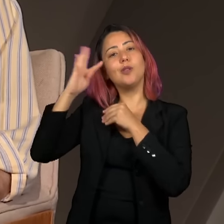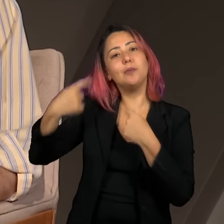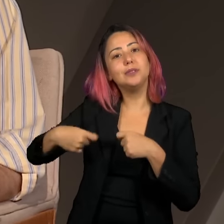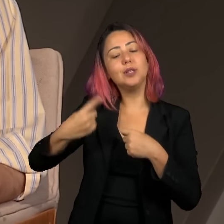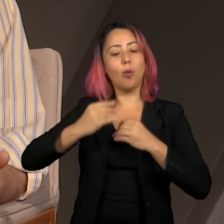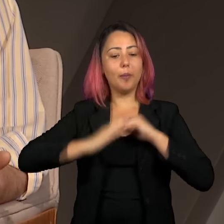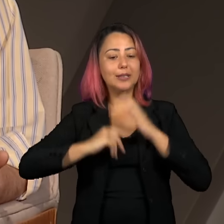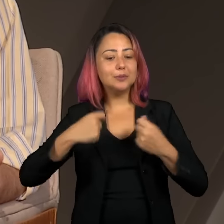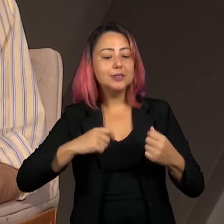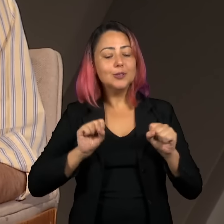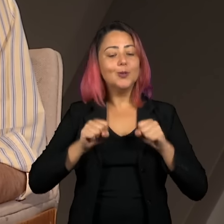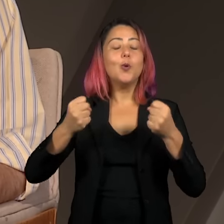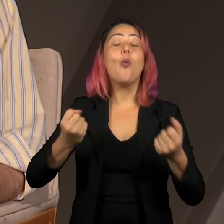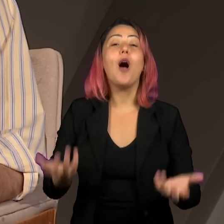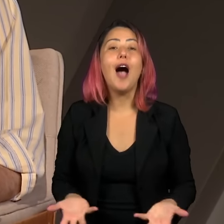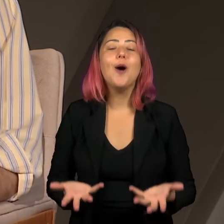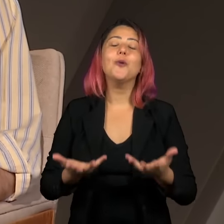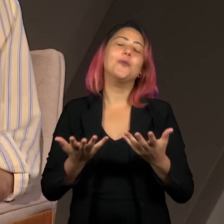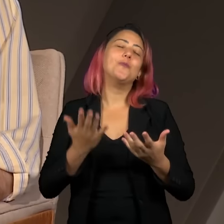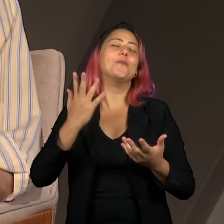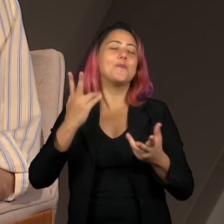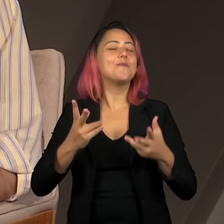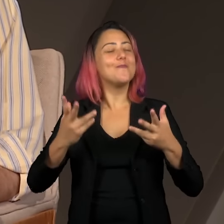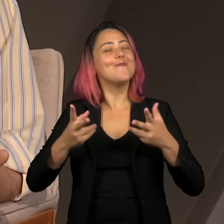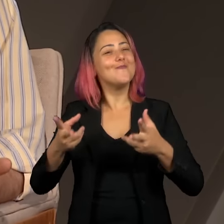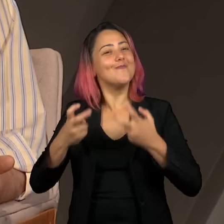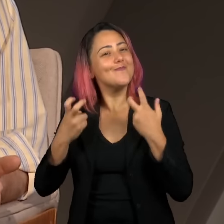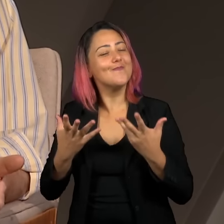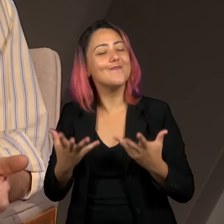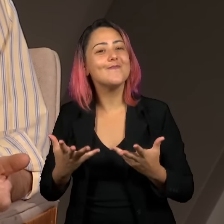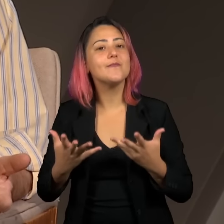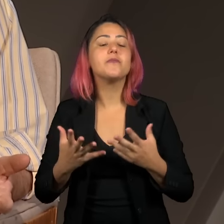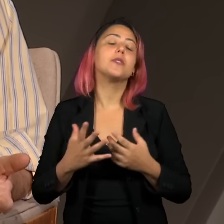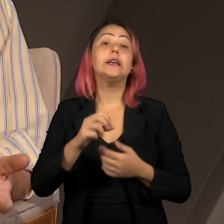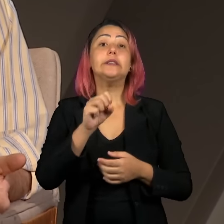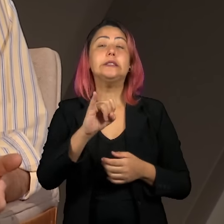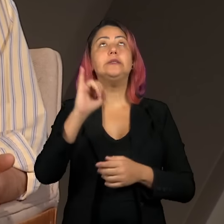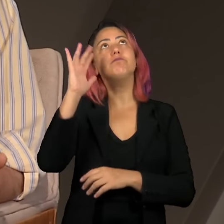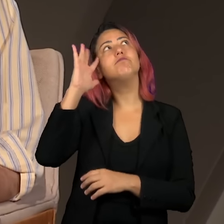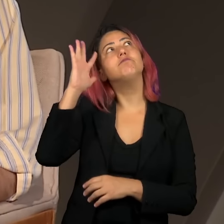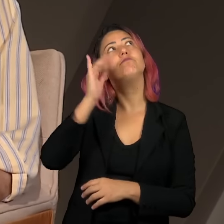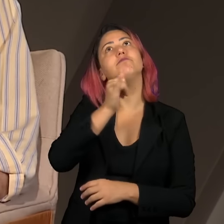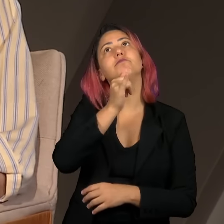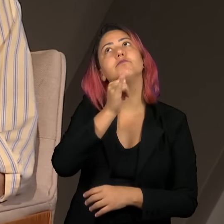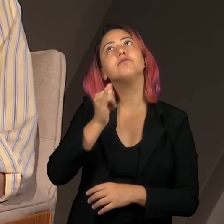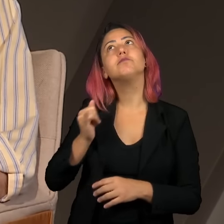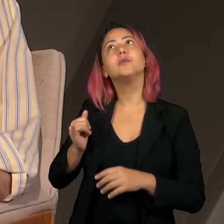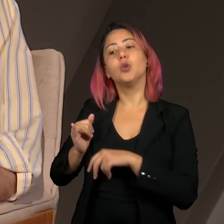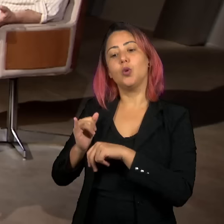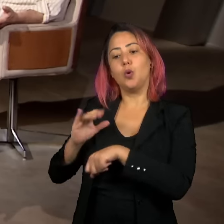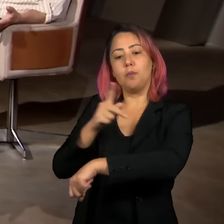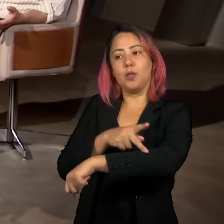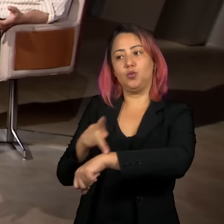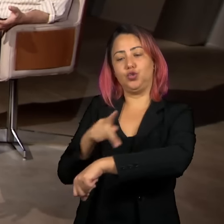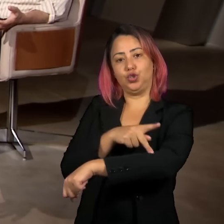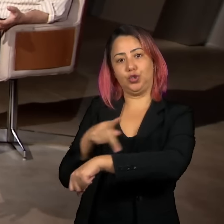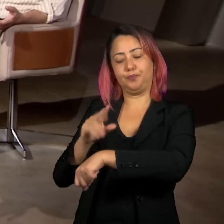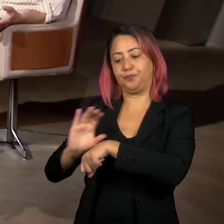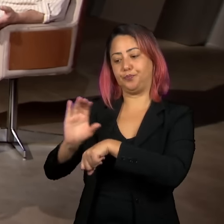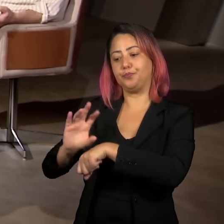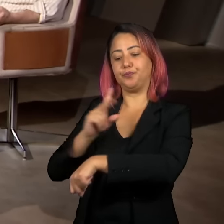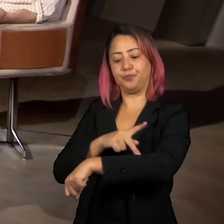então eh se a gente se se fosse pensar por exemplo num curso de pedagogia